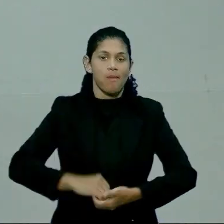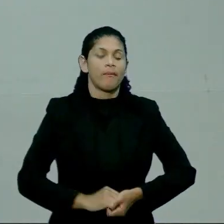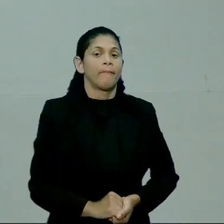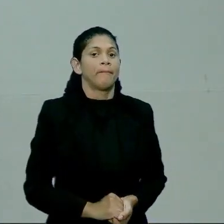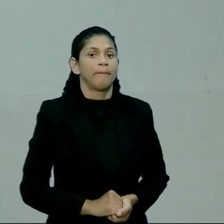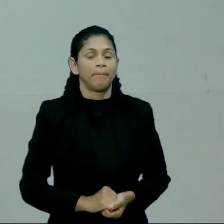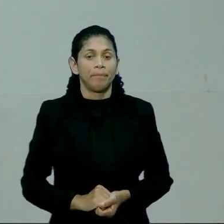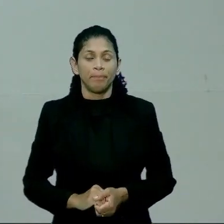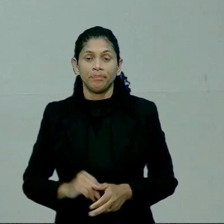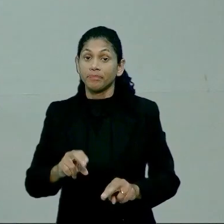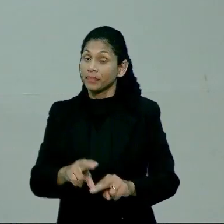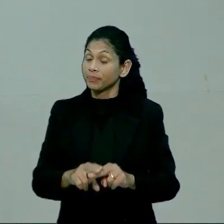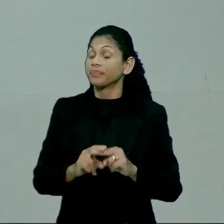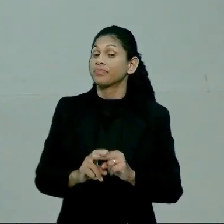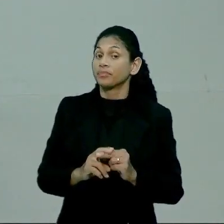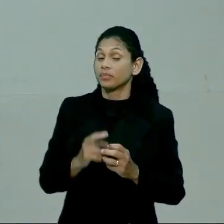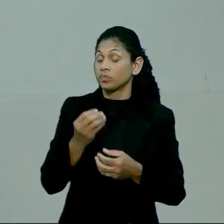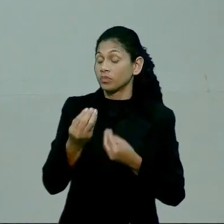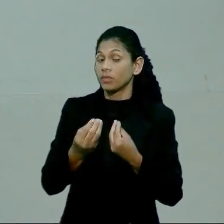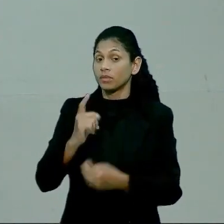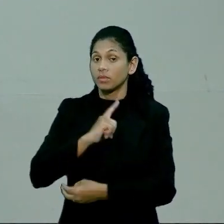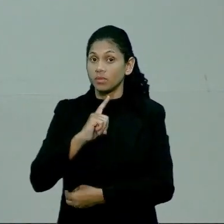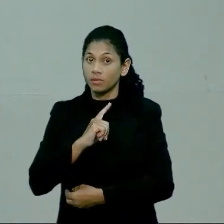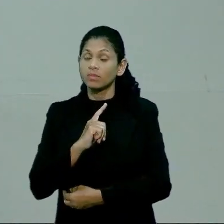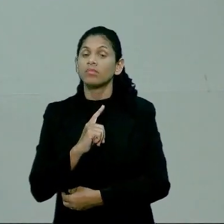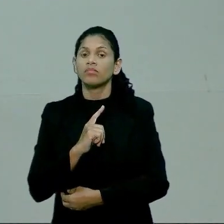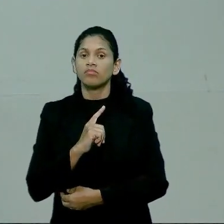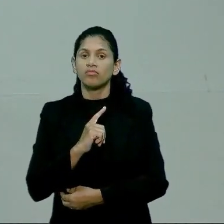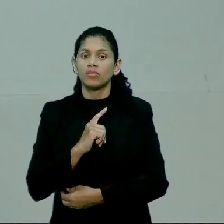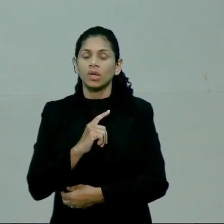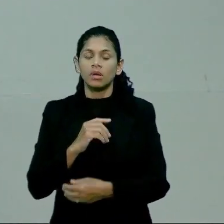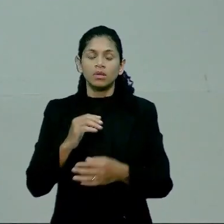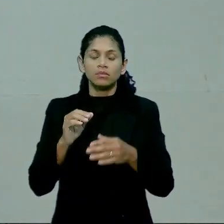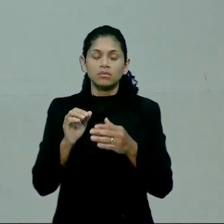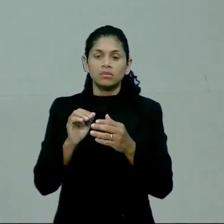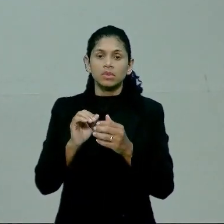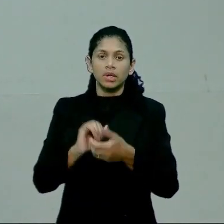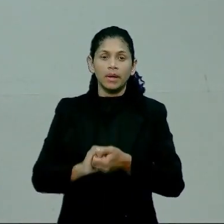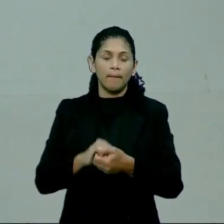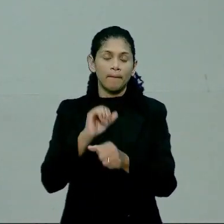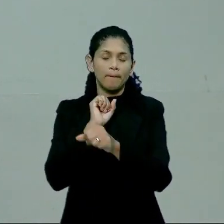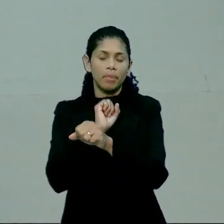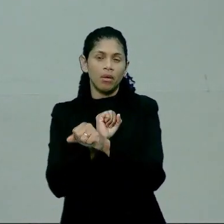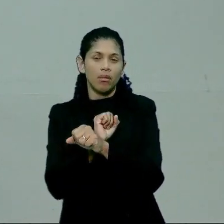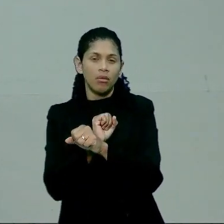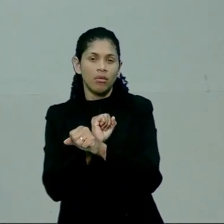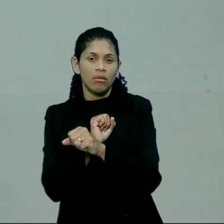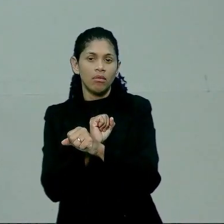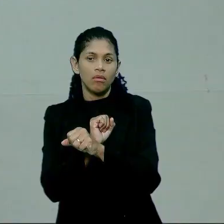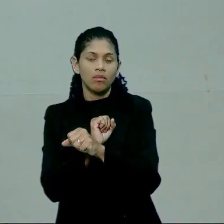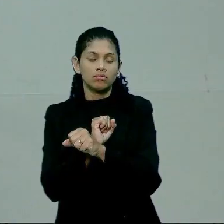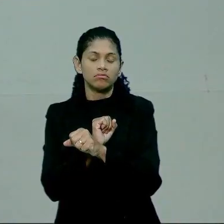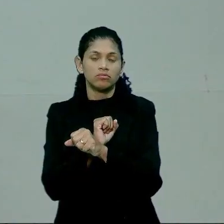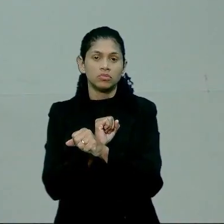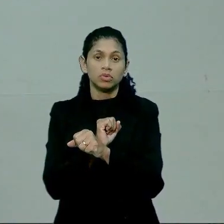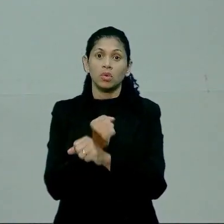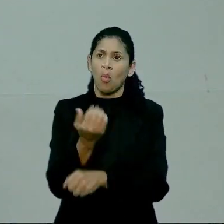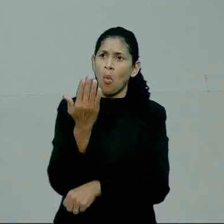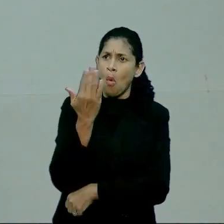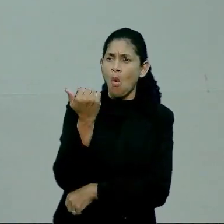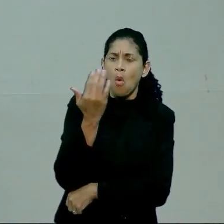Assim como eu manter o repouso, continuar consumindo muita energia, né? Botando muita energia,